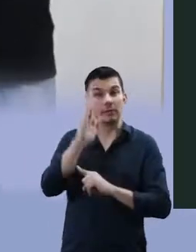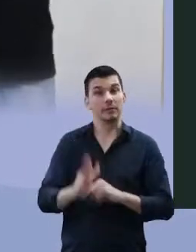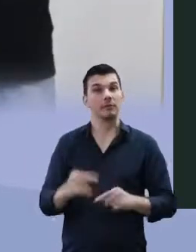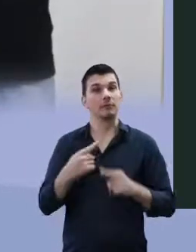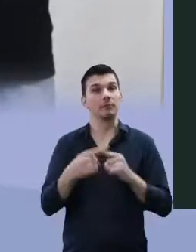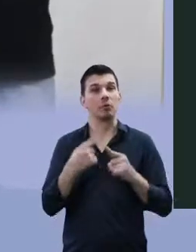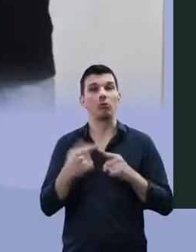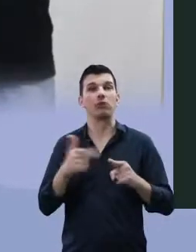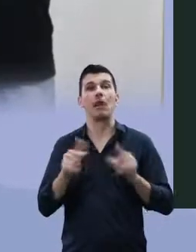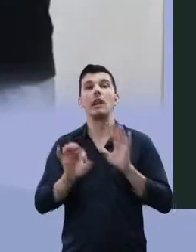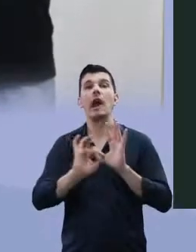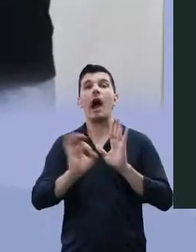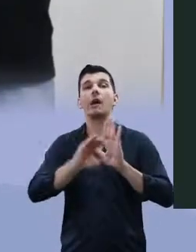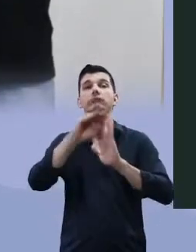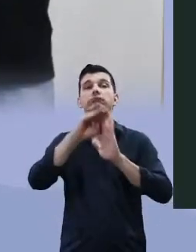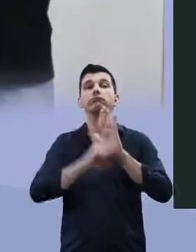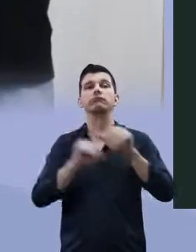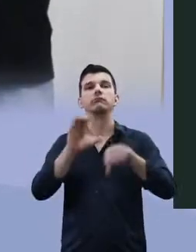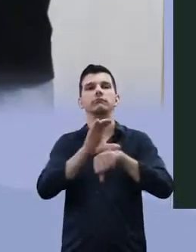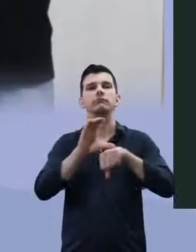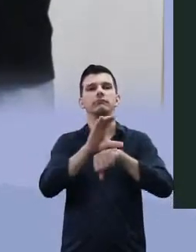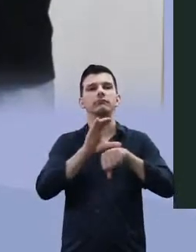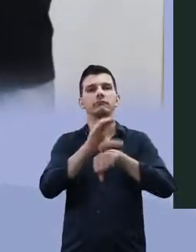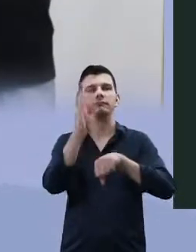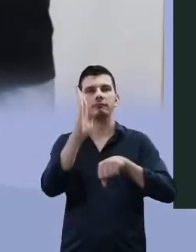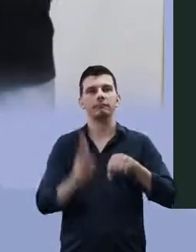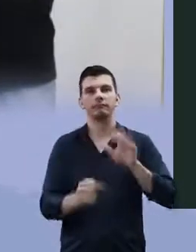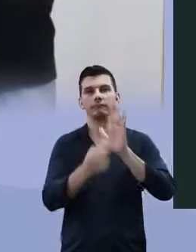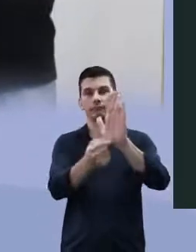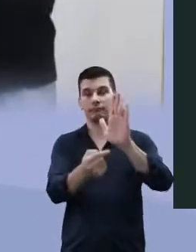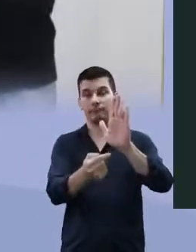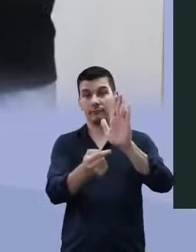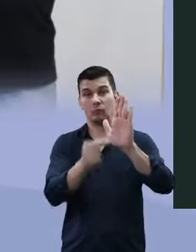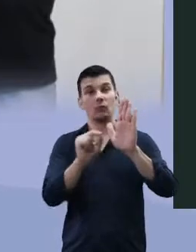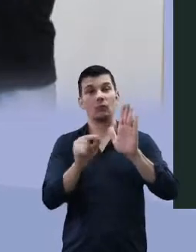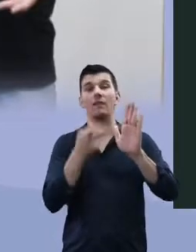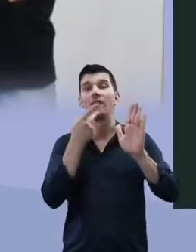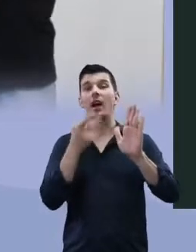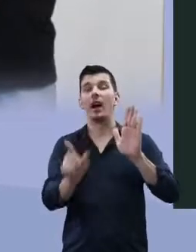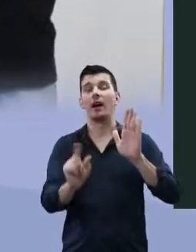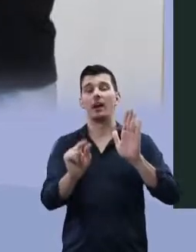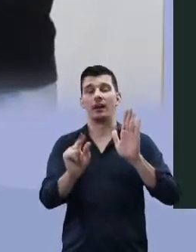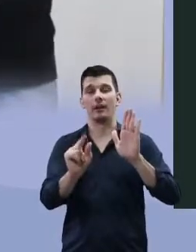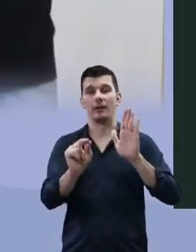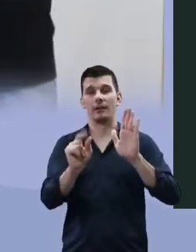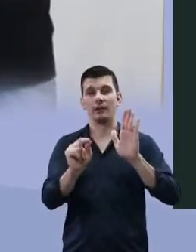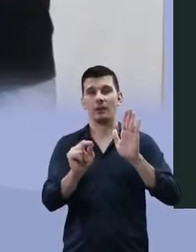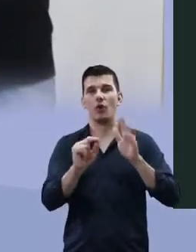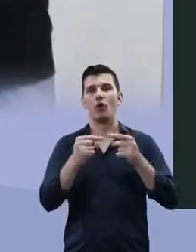porque não existe nenhum trecho da Constituição brasileira, muito pelo contrário, ela vai combater isso,